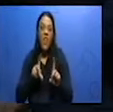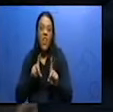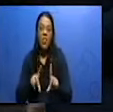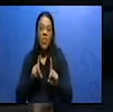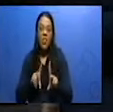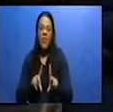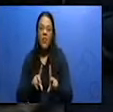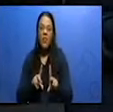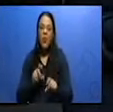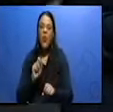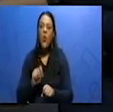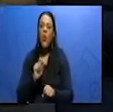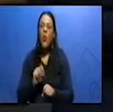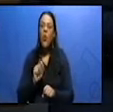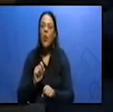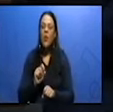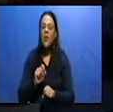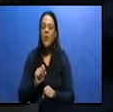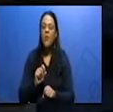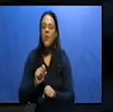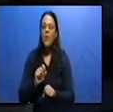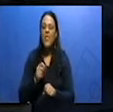coisa não está boa para nós.